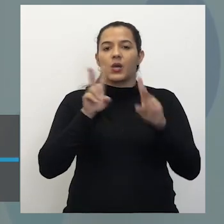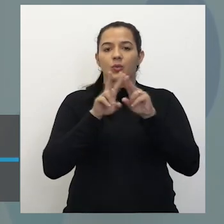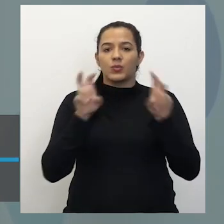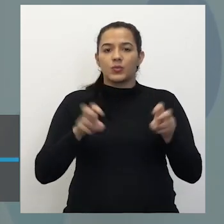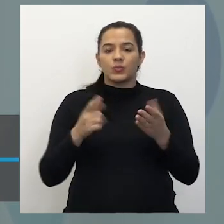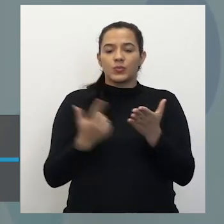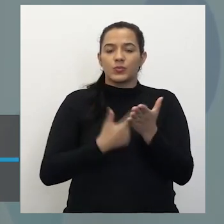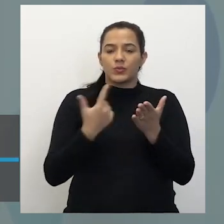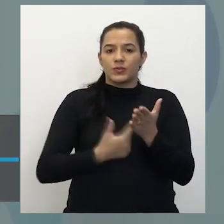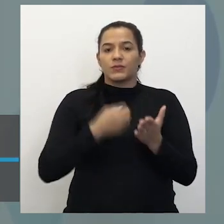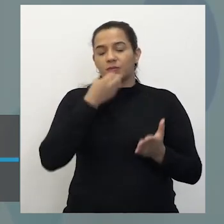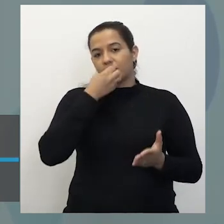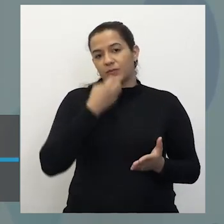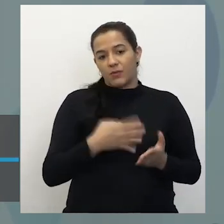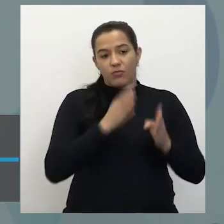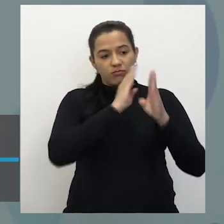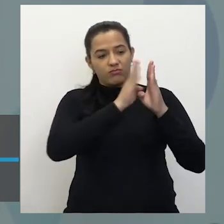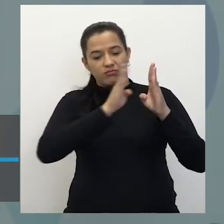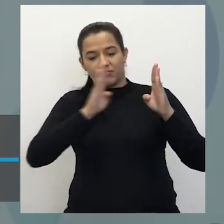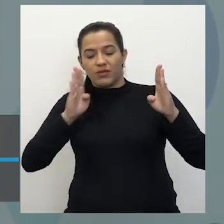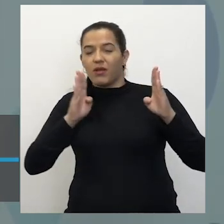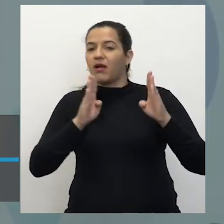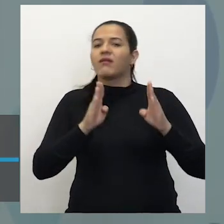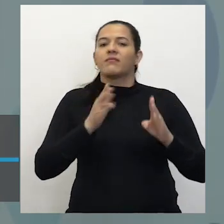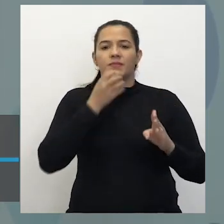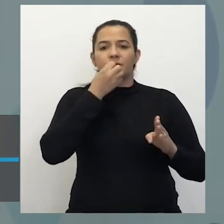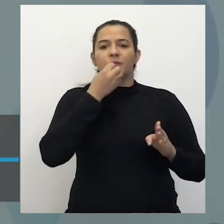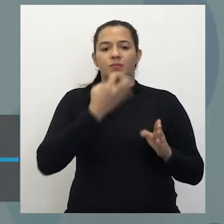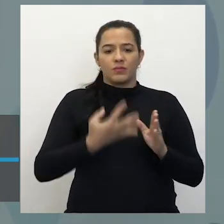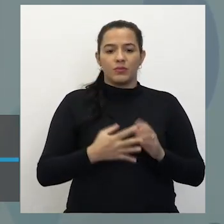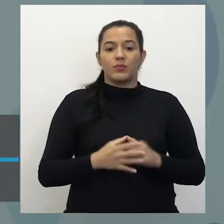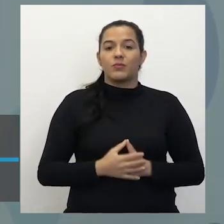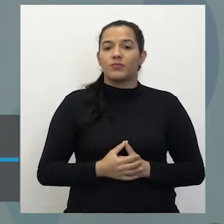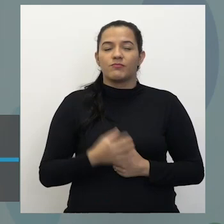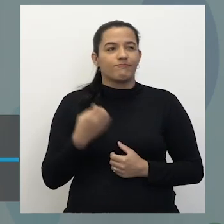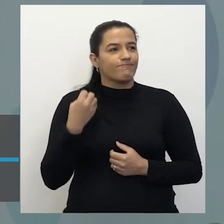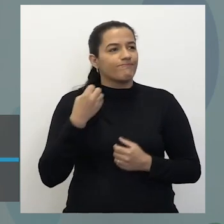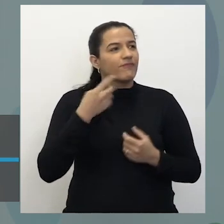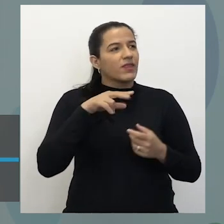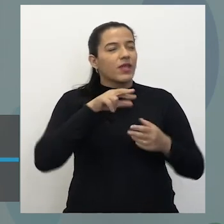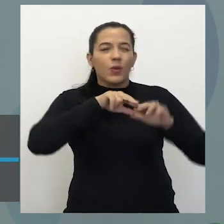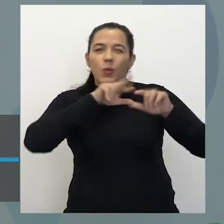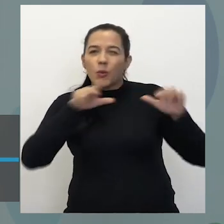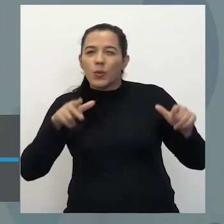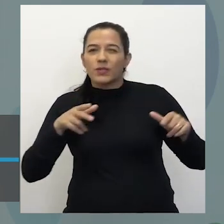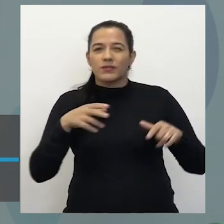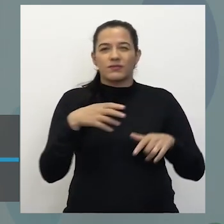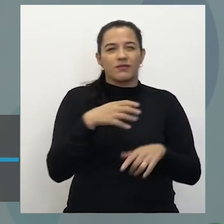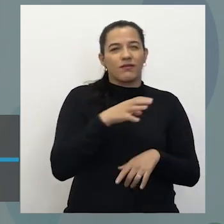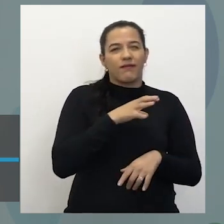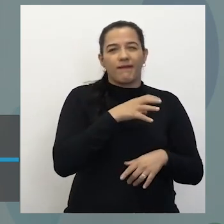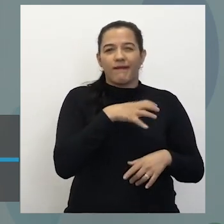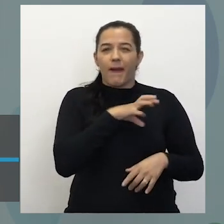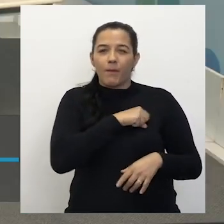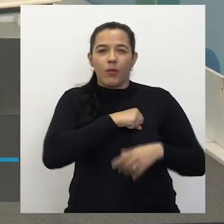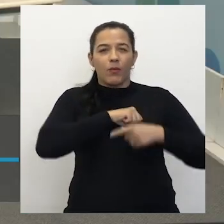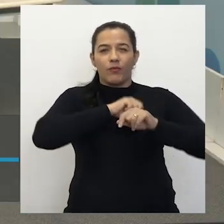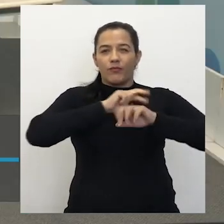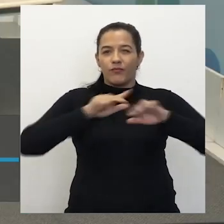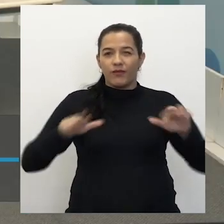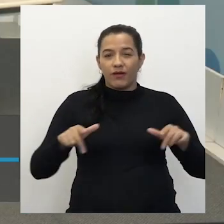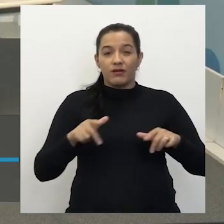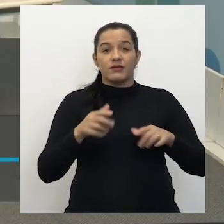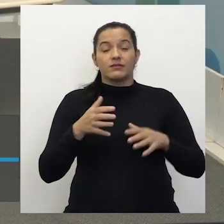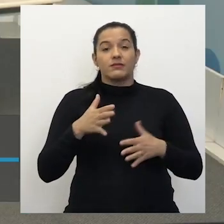Vagalume? Isto. Livros sensacionais, muita aventura, mistério, drama, muito bacana. Muitos alunos perguntaram